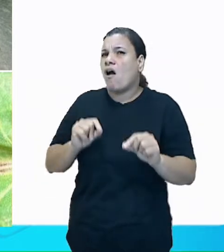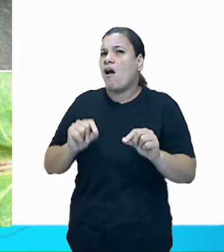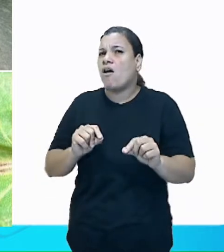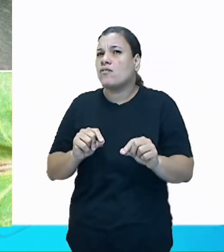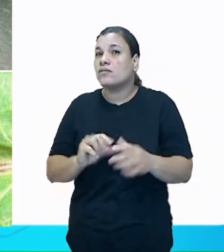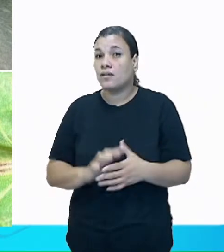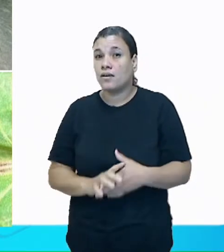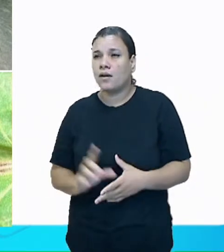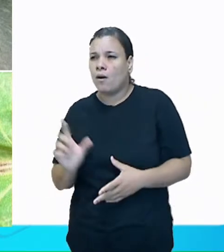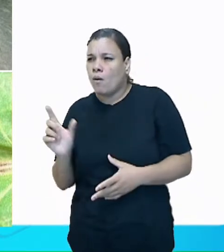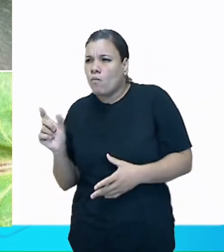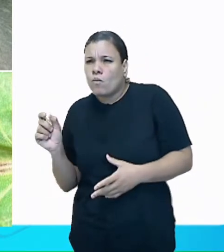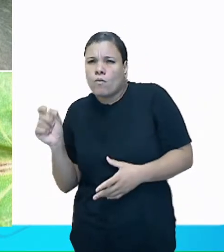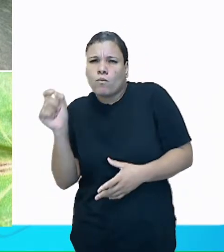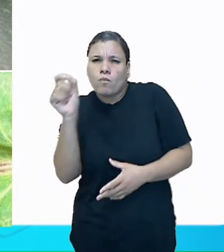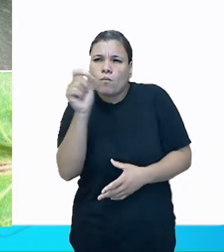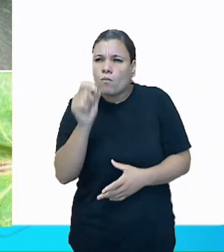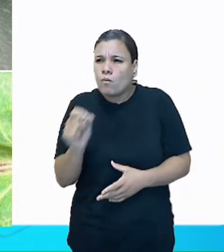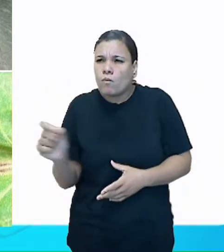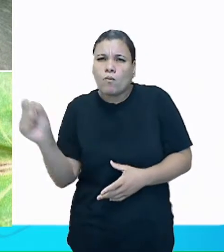de besouros.